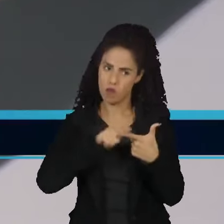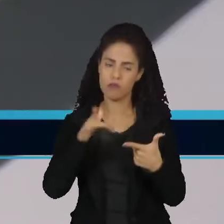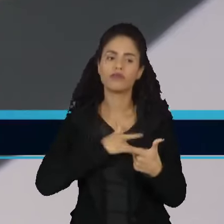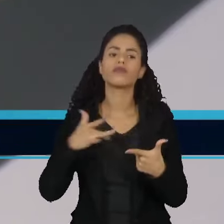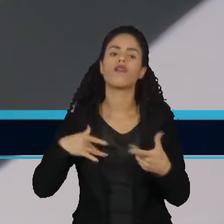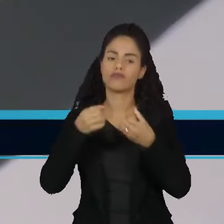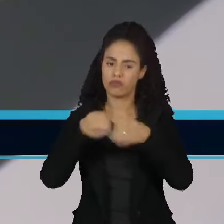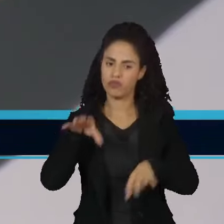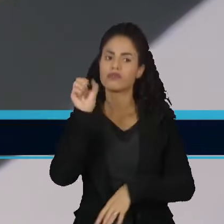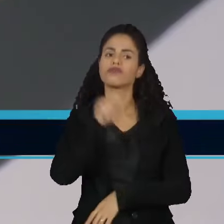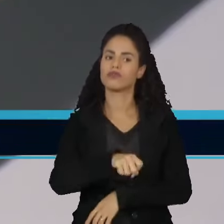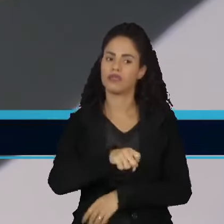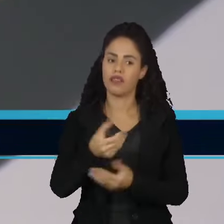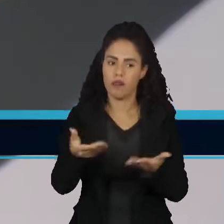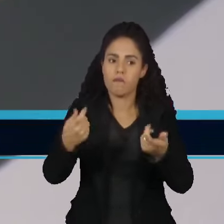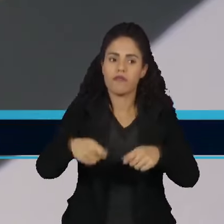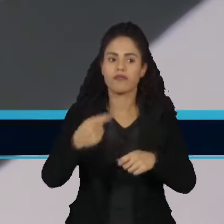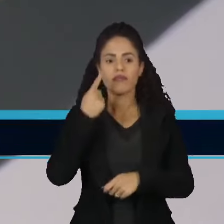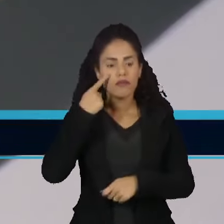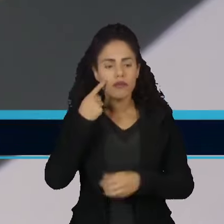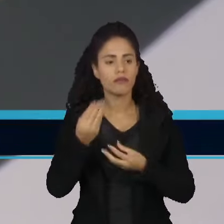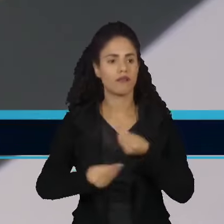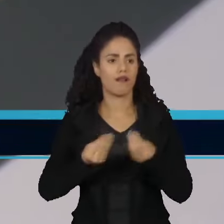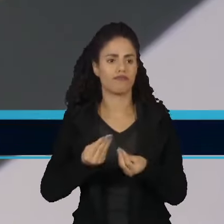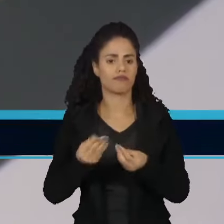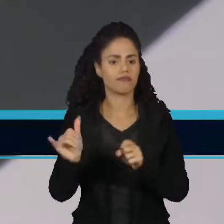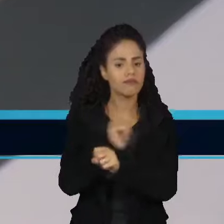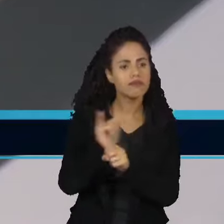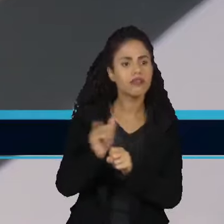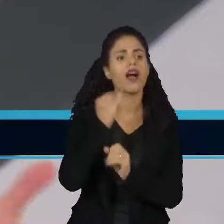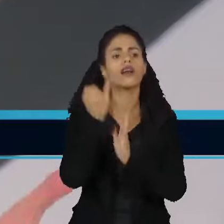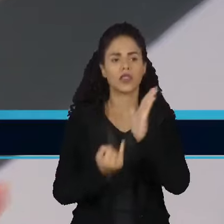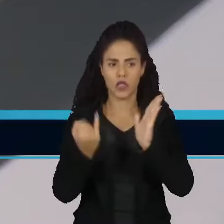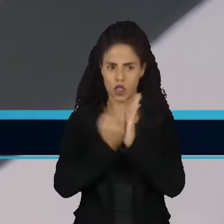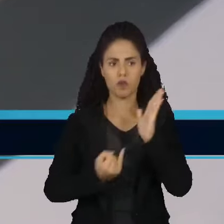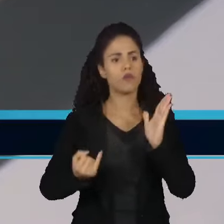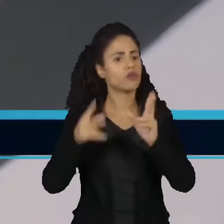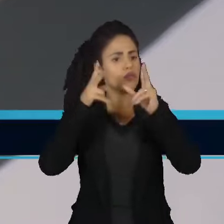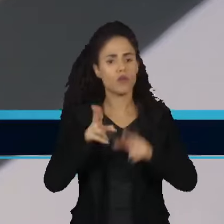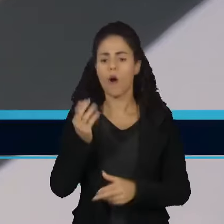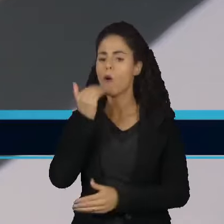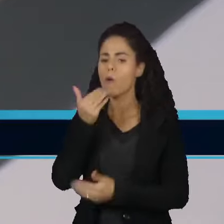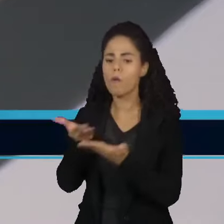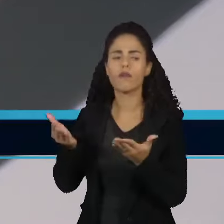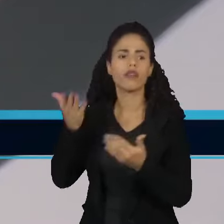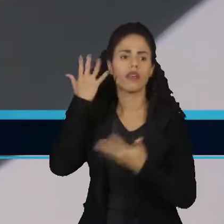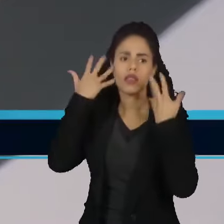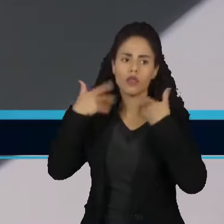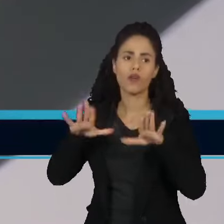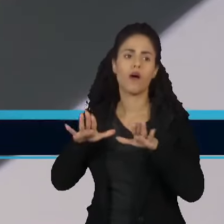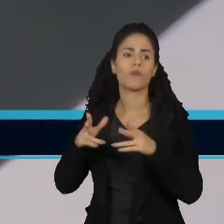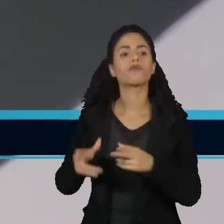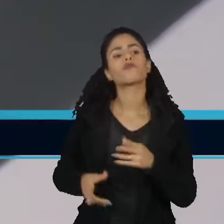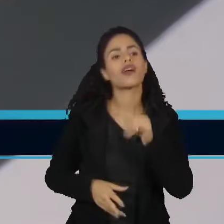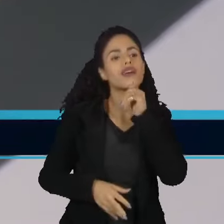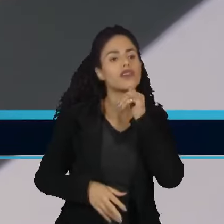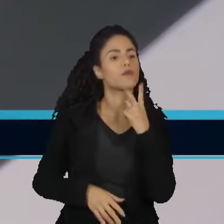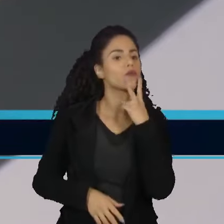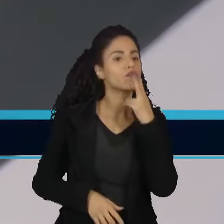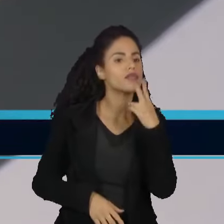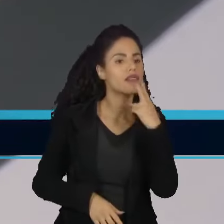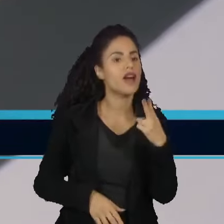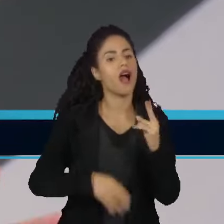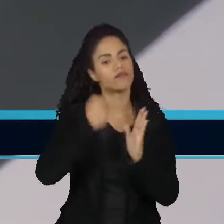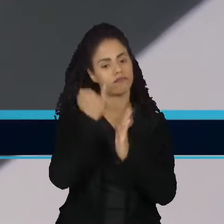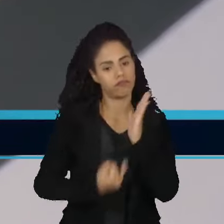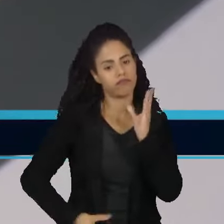saúde, sim. Então, tem que ter tributação, como, por exemplo, aconteceu com o cigarro. A tributação foi um